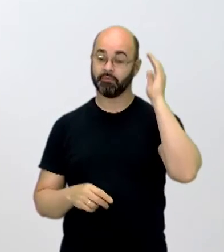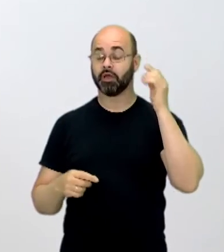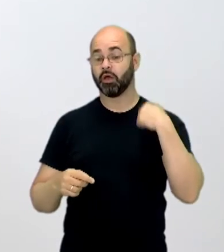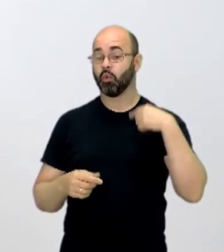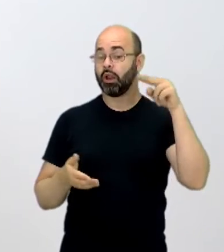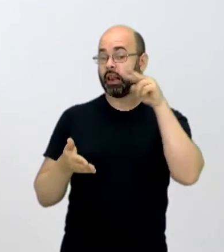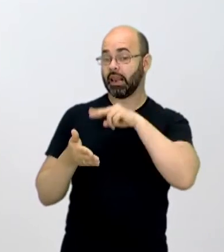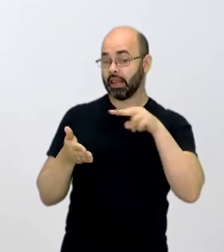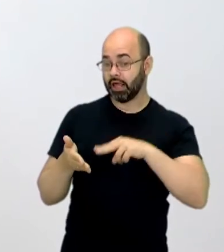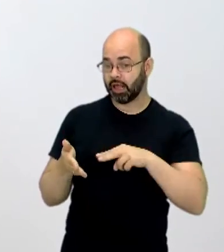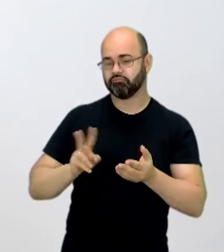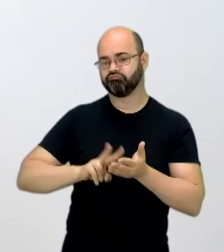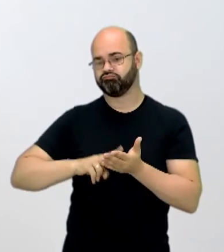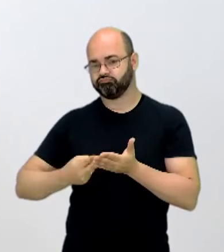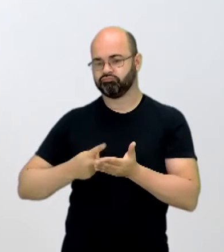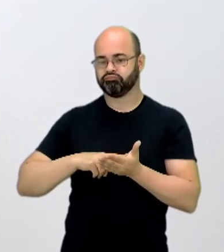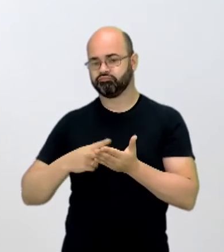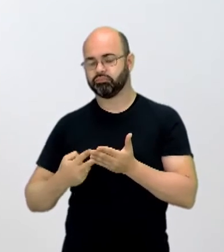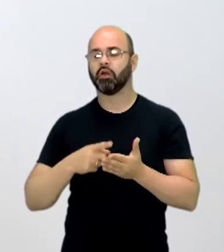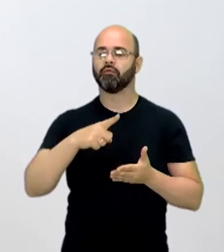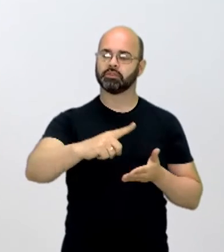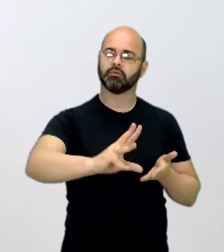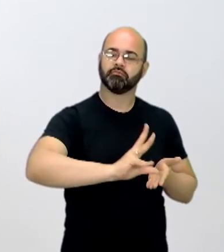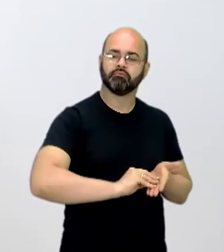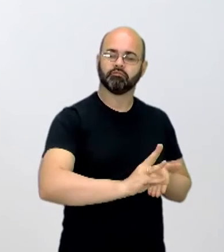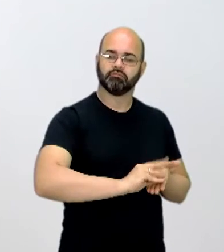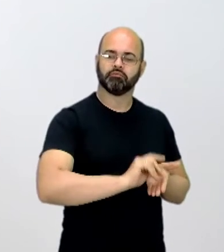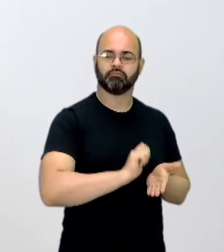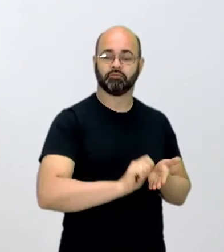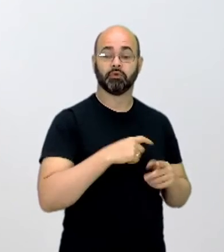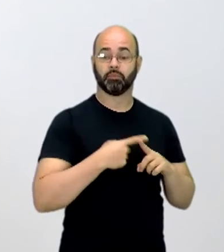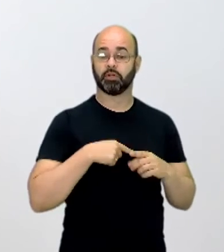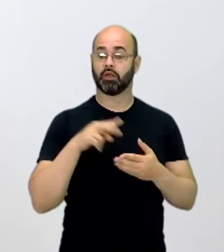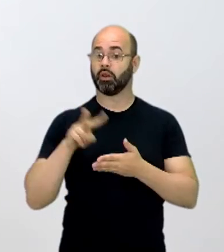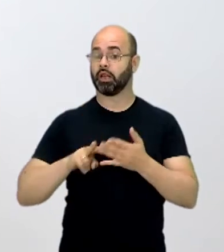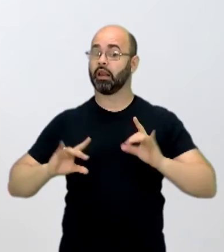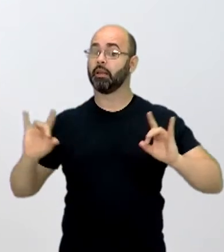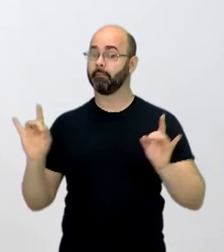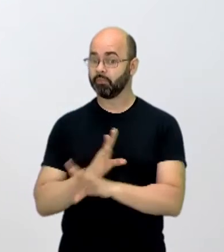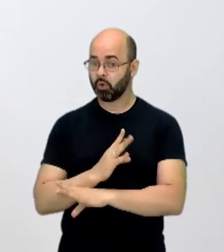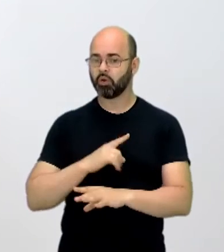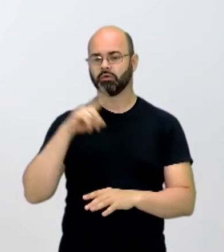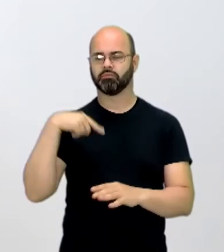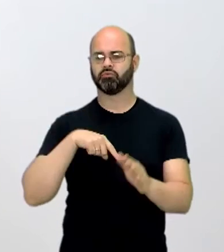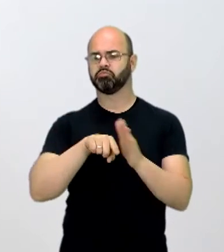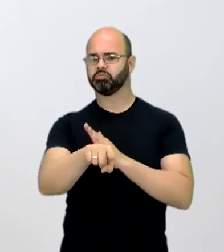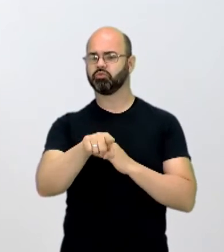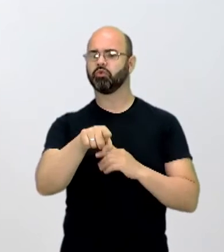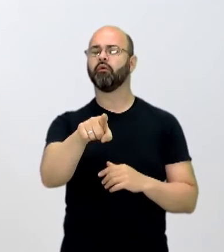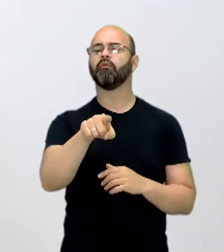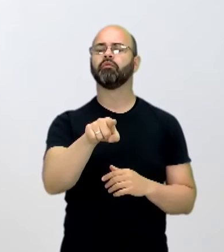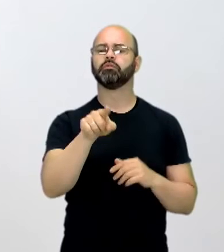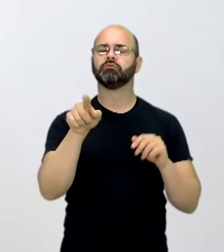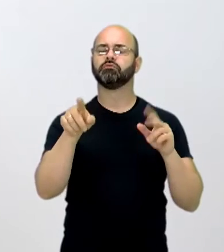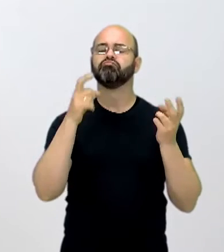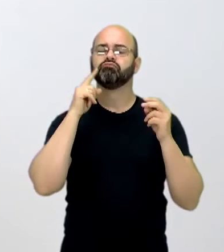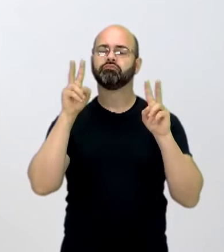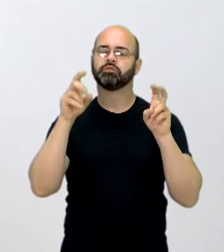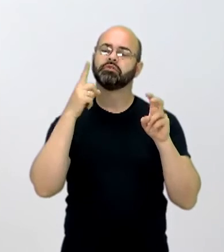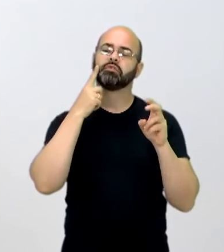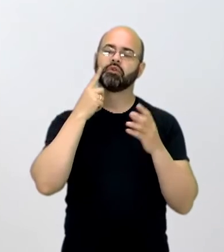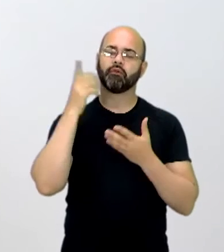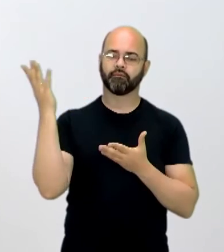faço a tradução, você vai tomando notas, porque a hora que eu acabar a leitura, eu vou lançar uma pergunta para você sobre esse texto. Tá bom?